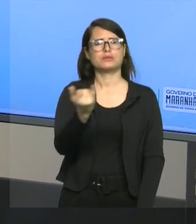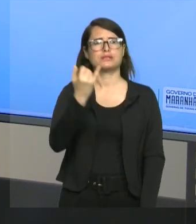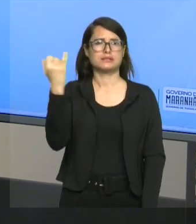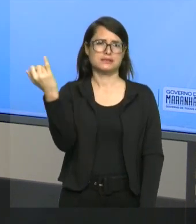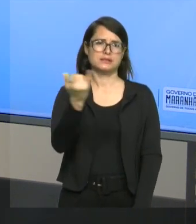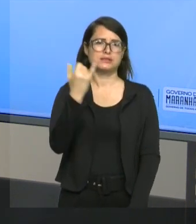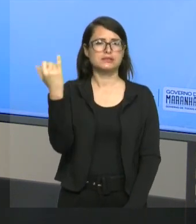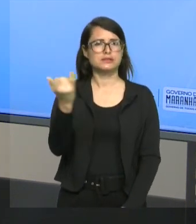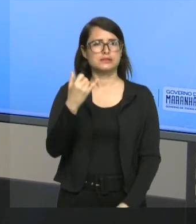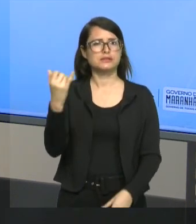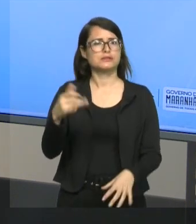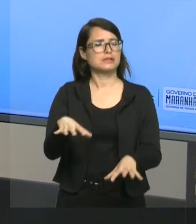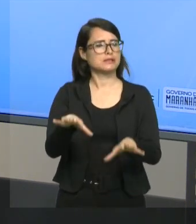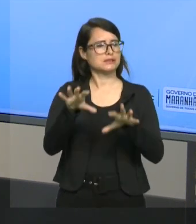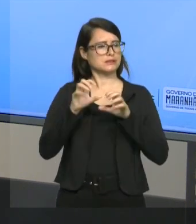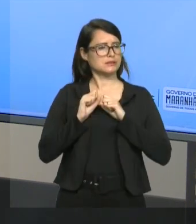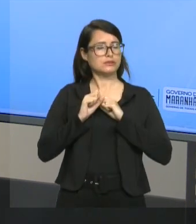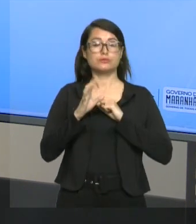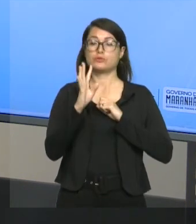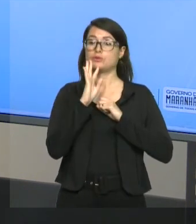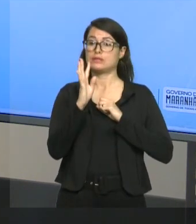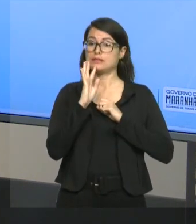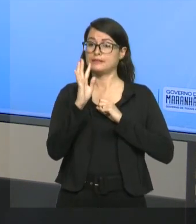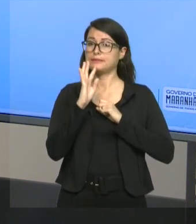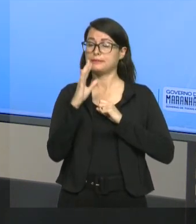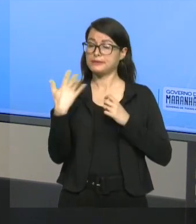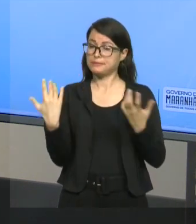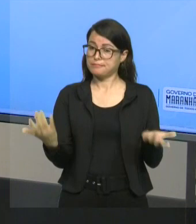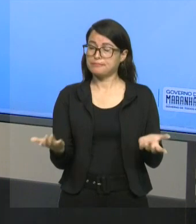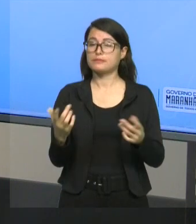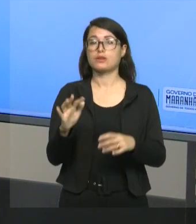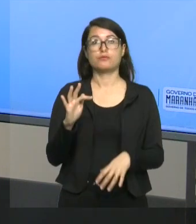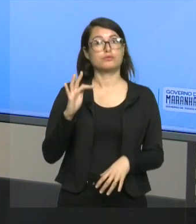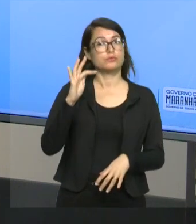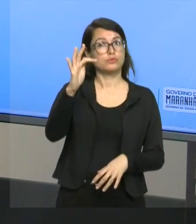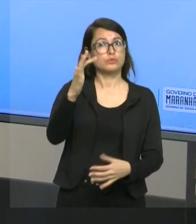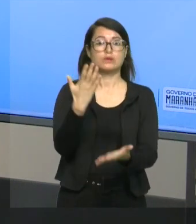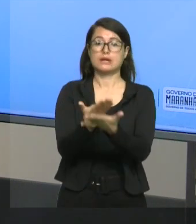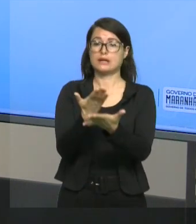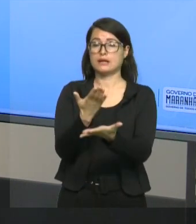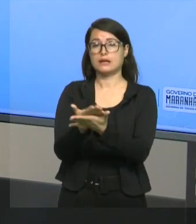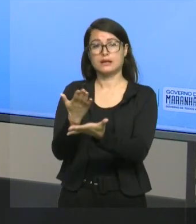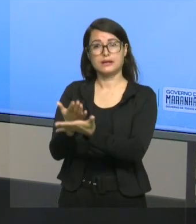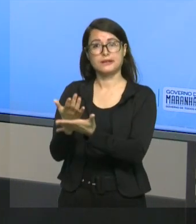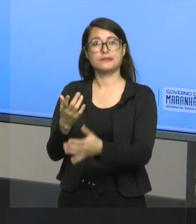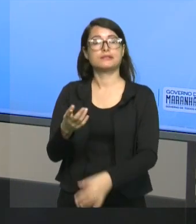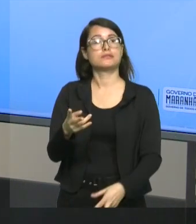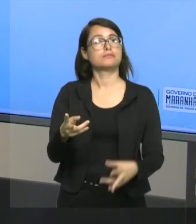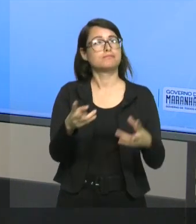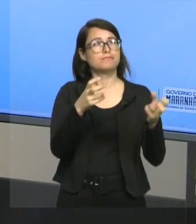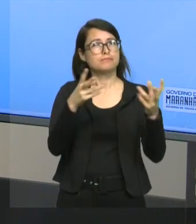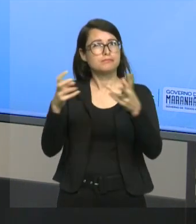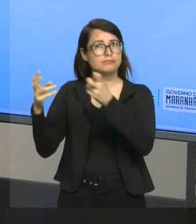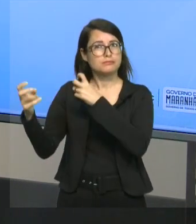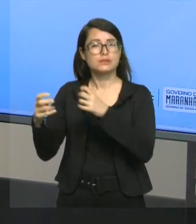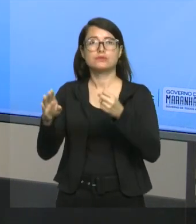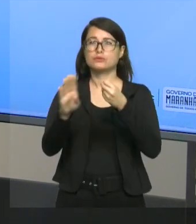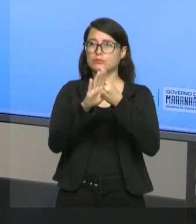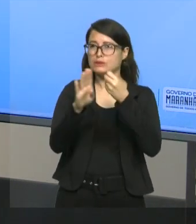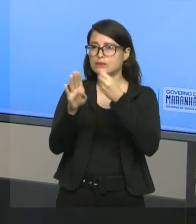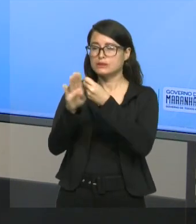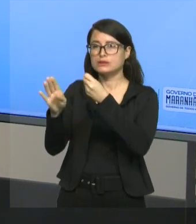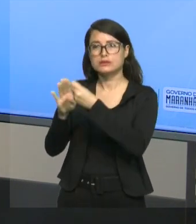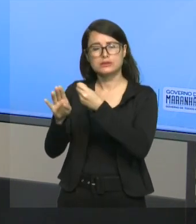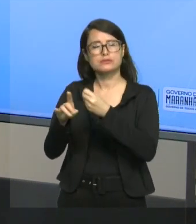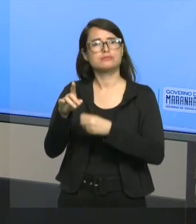na aquisição do conhecimento. Você vai ver em aulas futuras e também rever que o substantivo